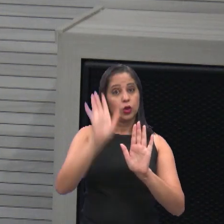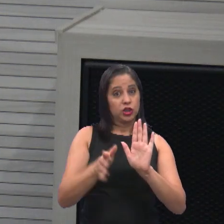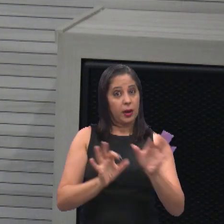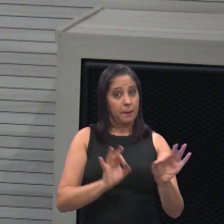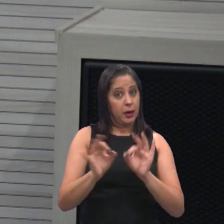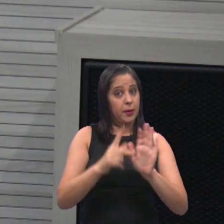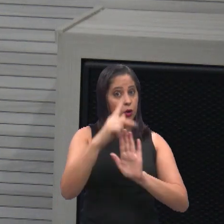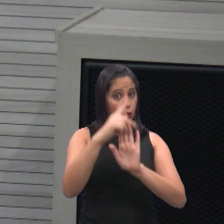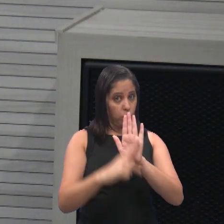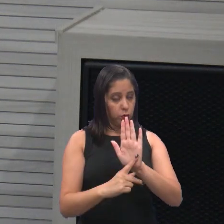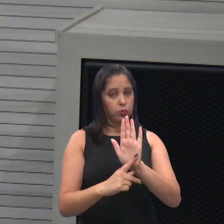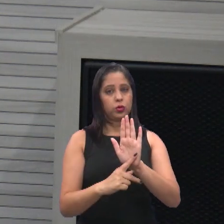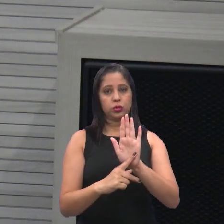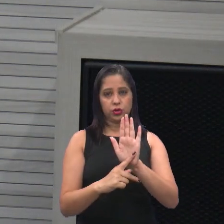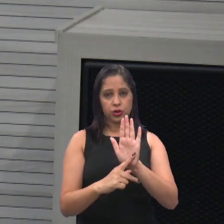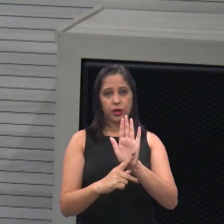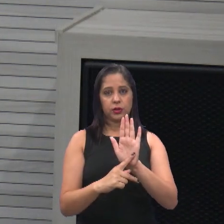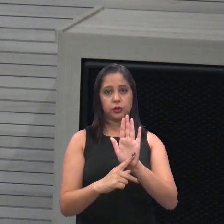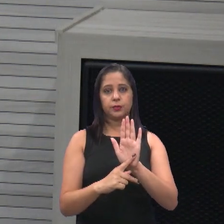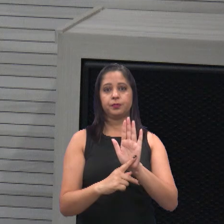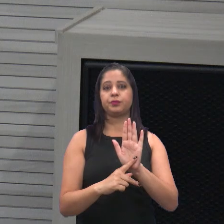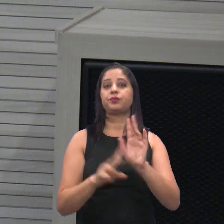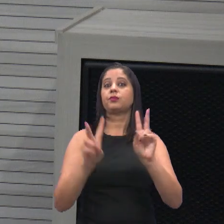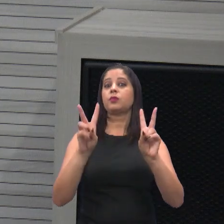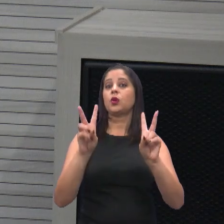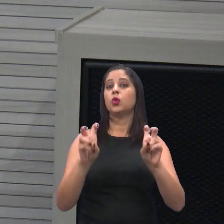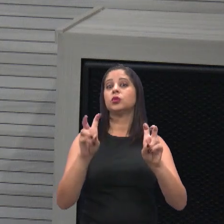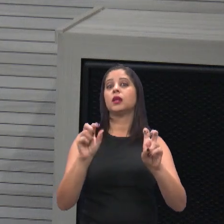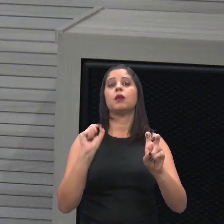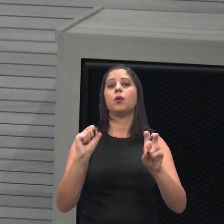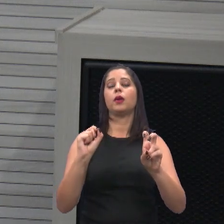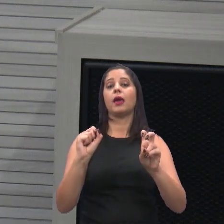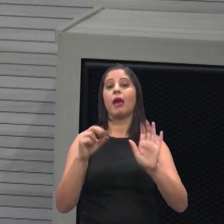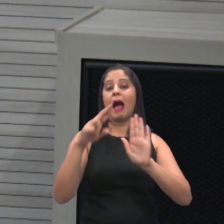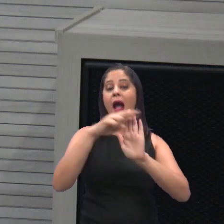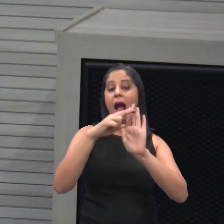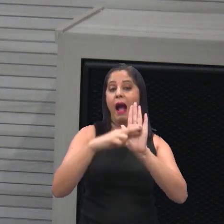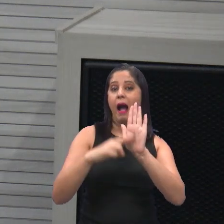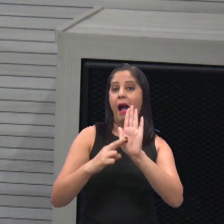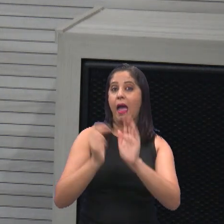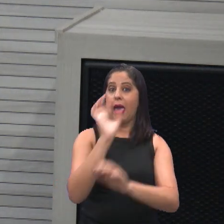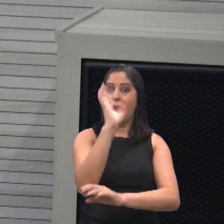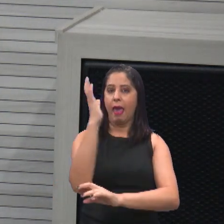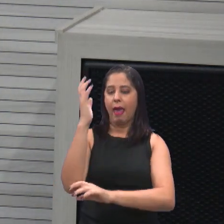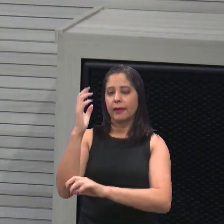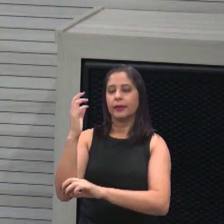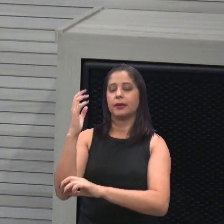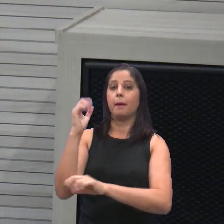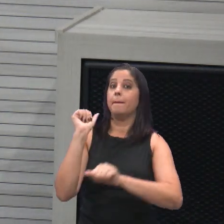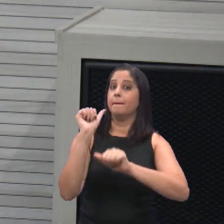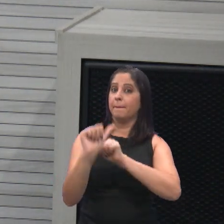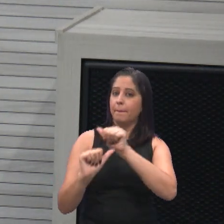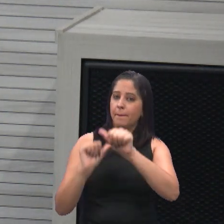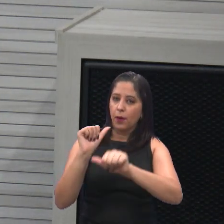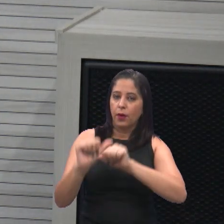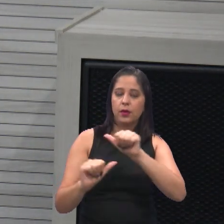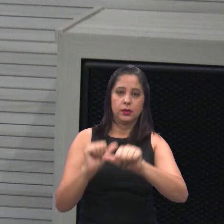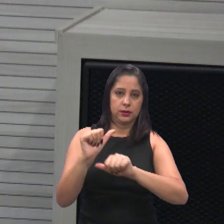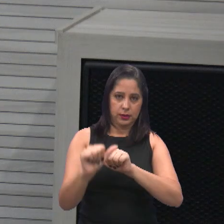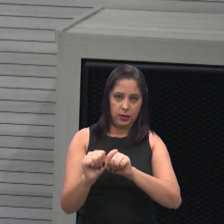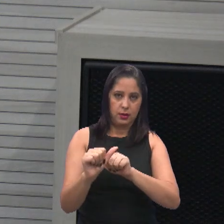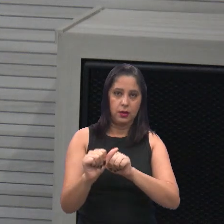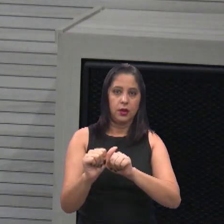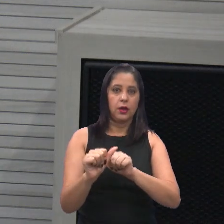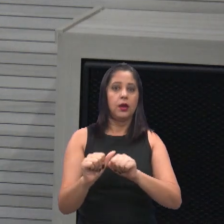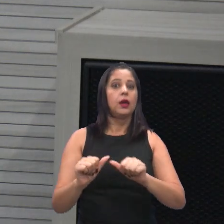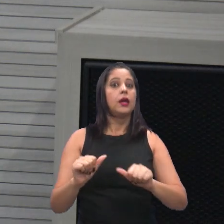as mudanças, adaptações do novo Código Arbóreo, né? Isso é importante demais para a nossa cidade, para a gente ter,